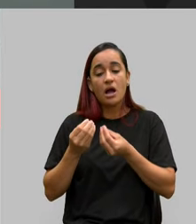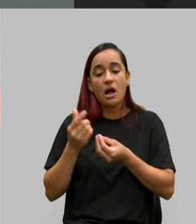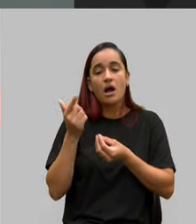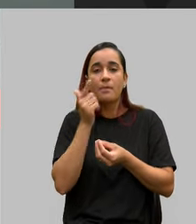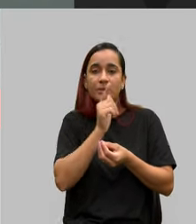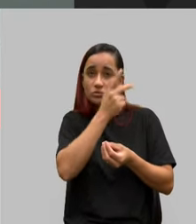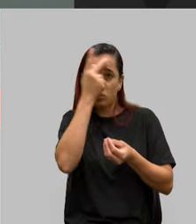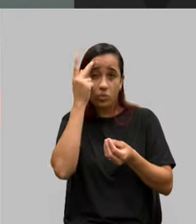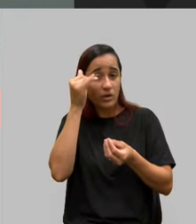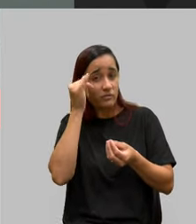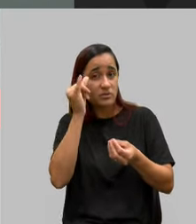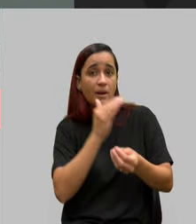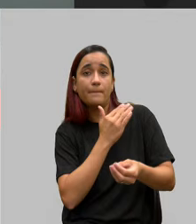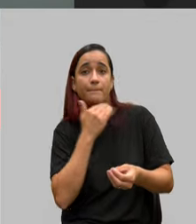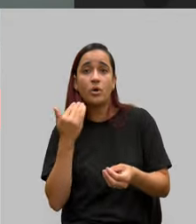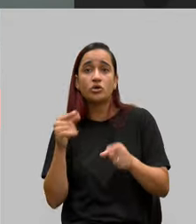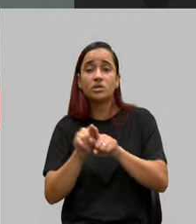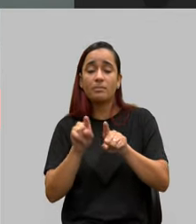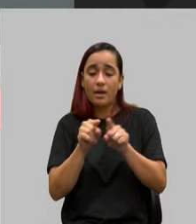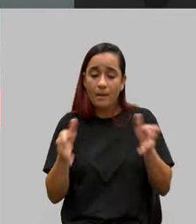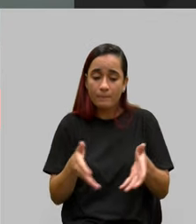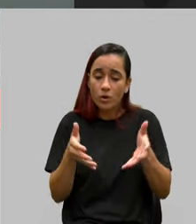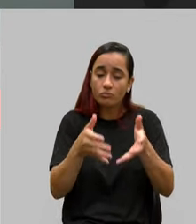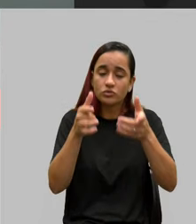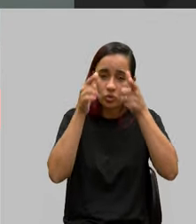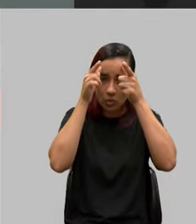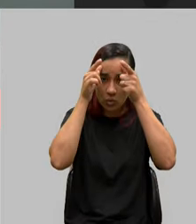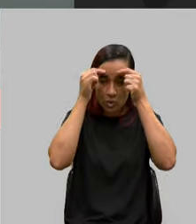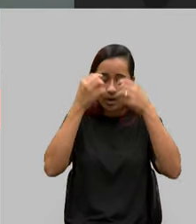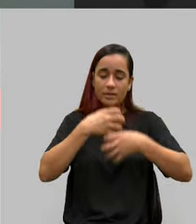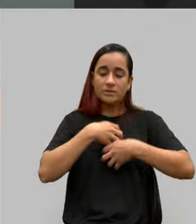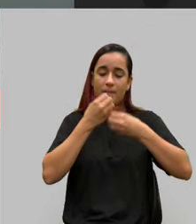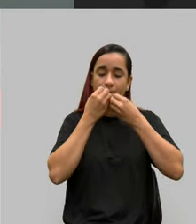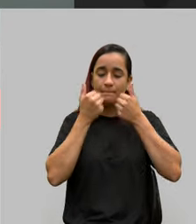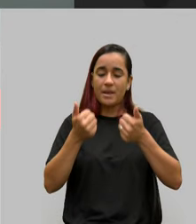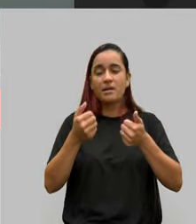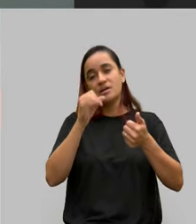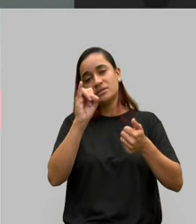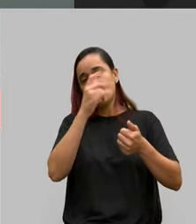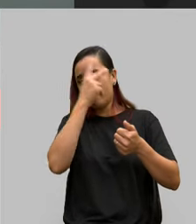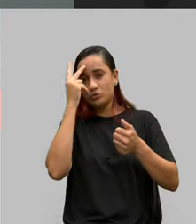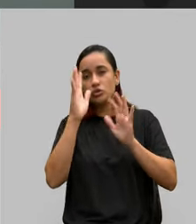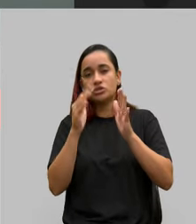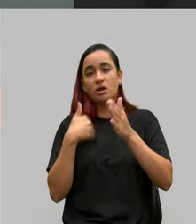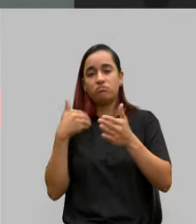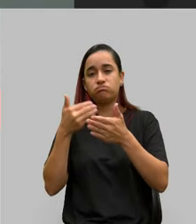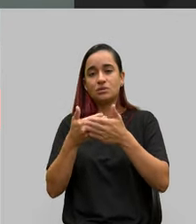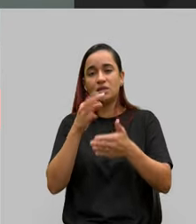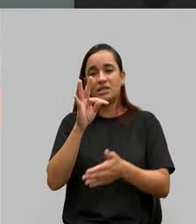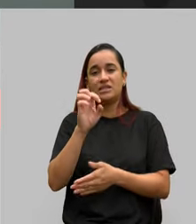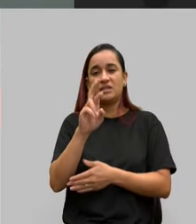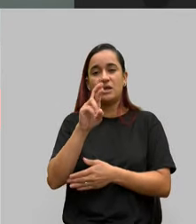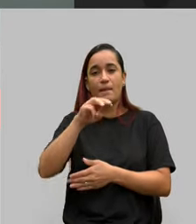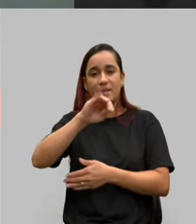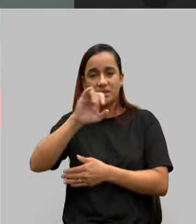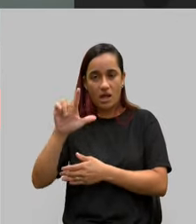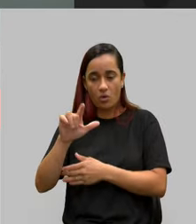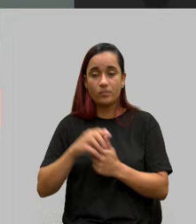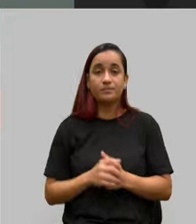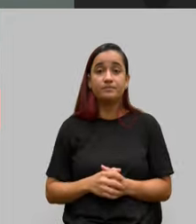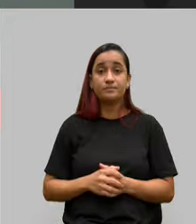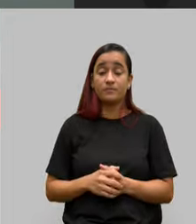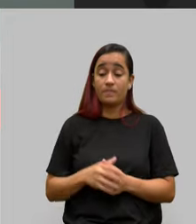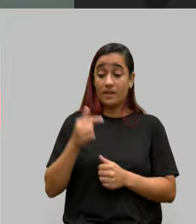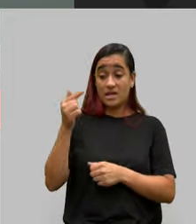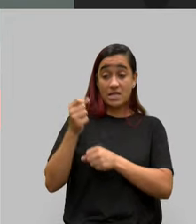uso adjuvante proporcionando analgesia e bem-estar em pacientes terminais destes 7 anos de emergência